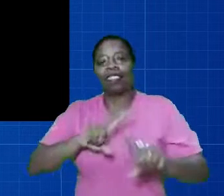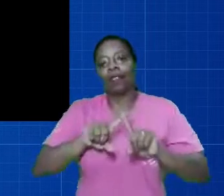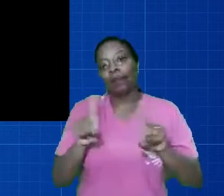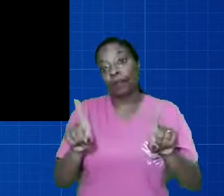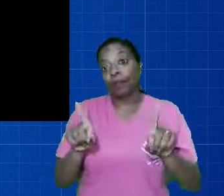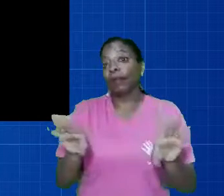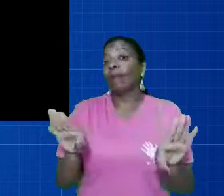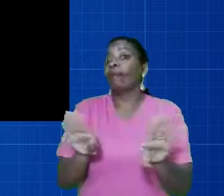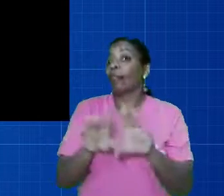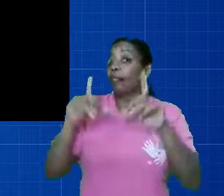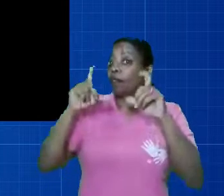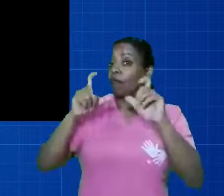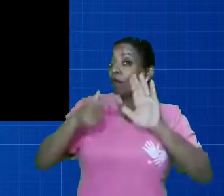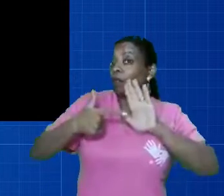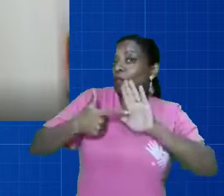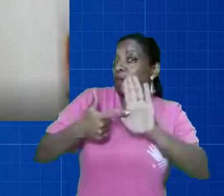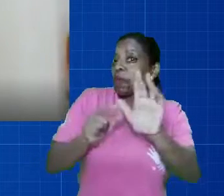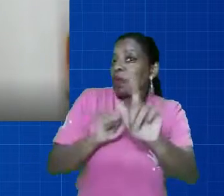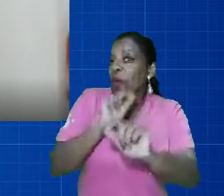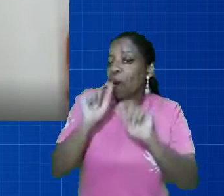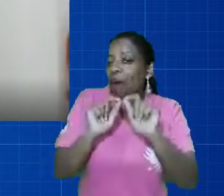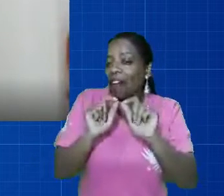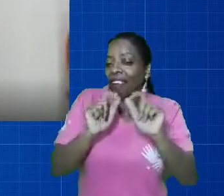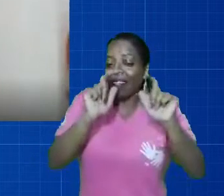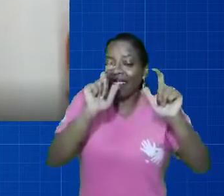esse espaço que a oficina